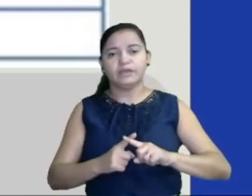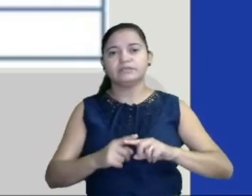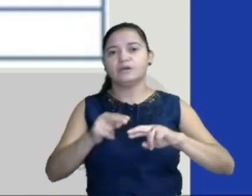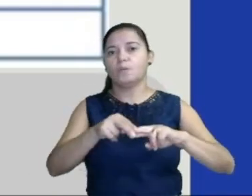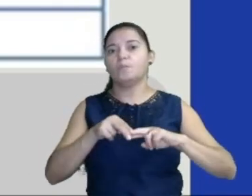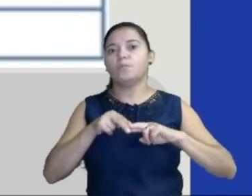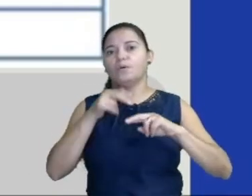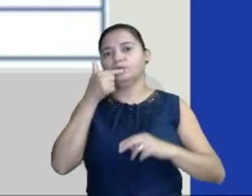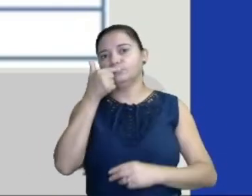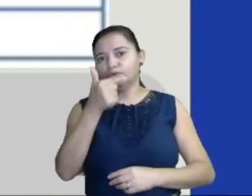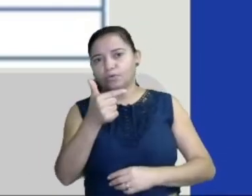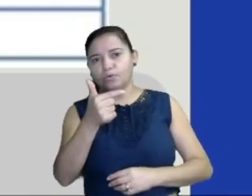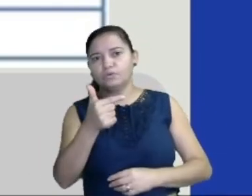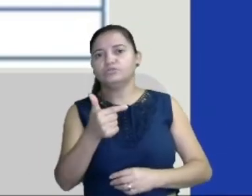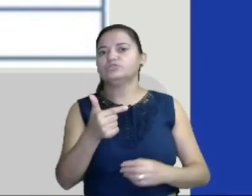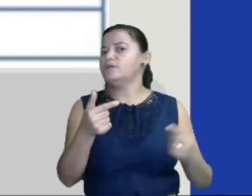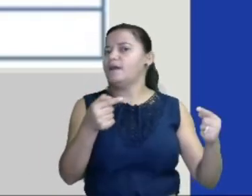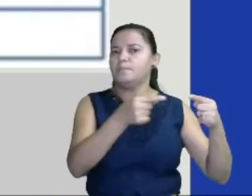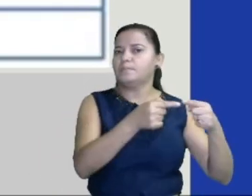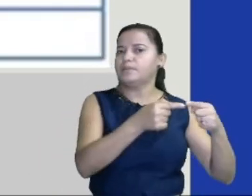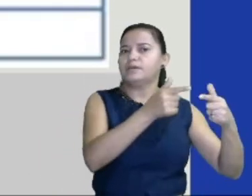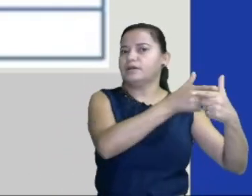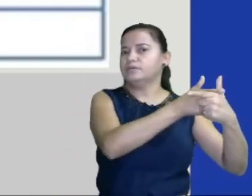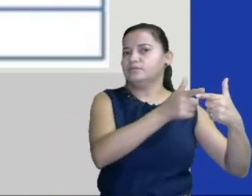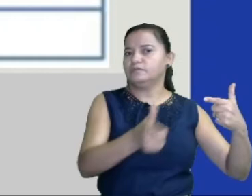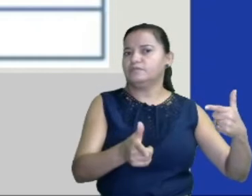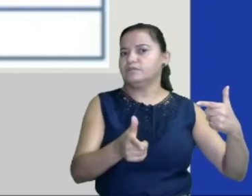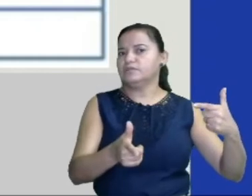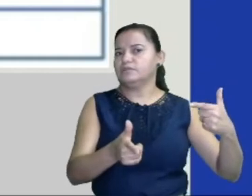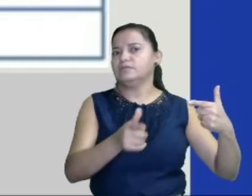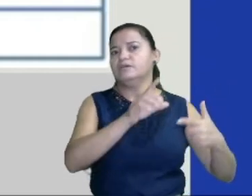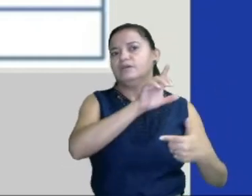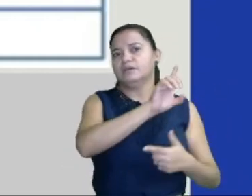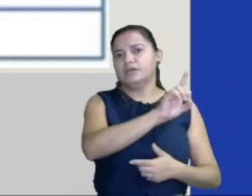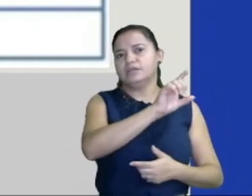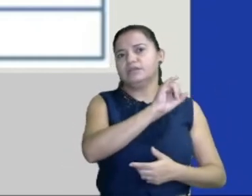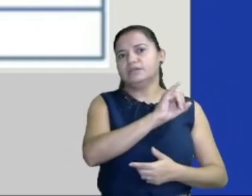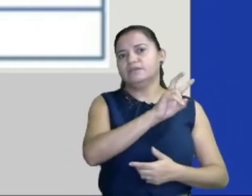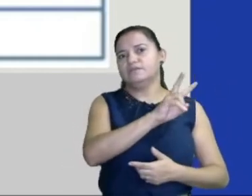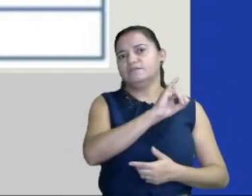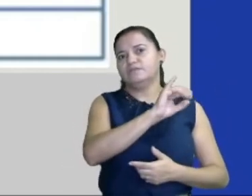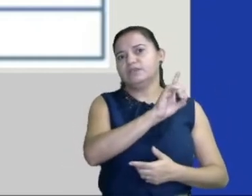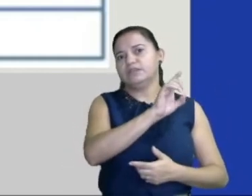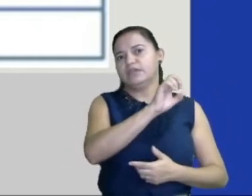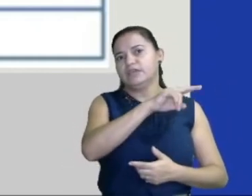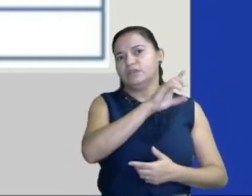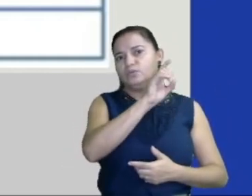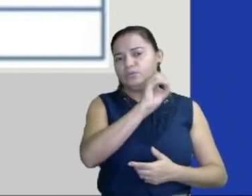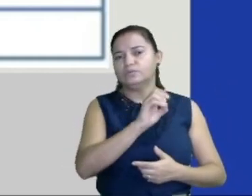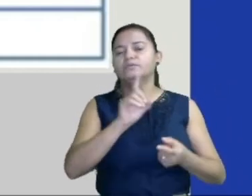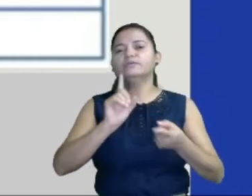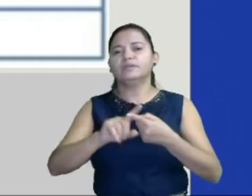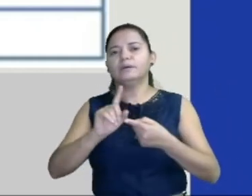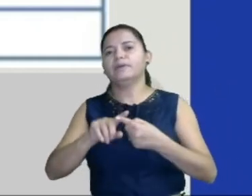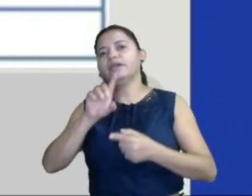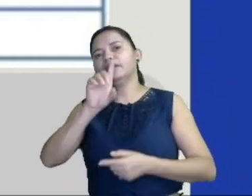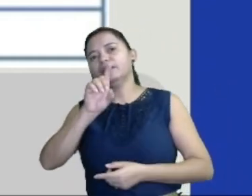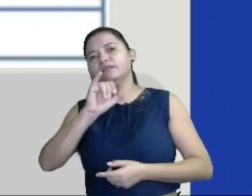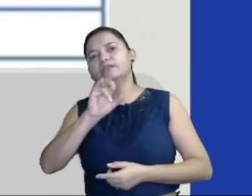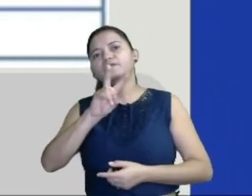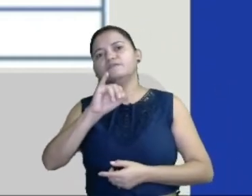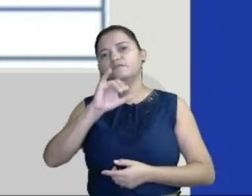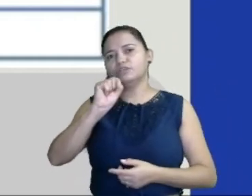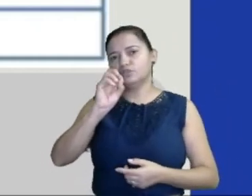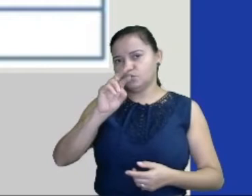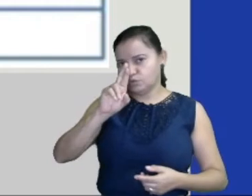por dois tanto no dividendo quanto no divisor e quando ocorre isso né O que é que